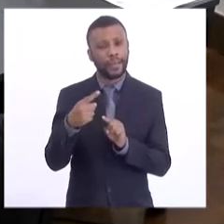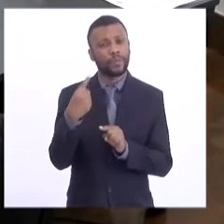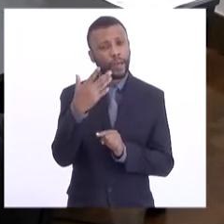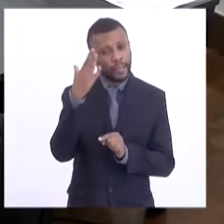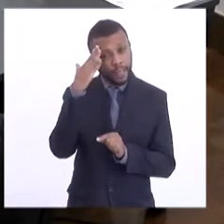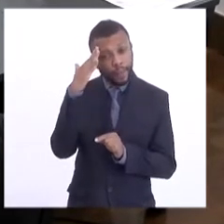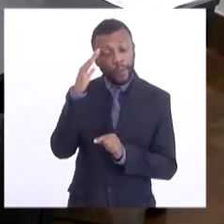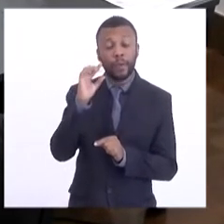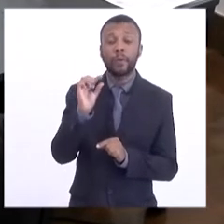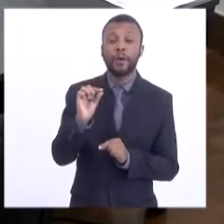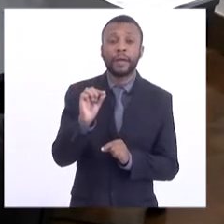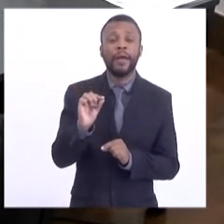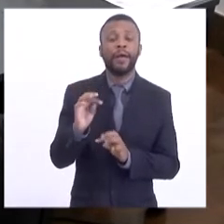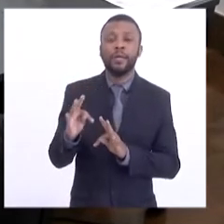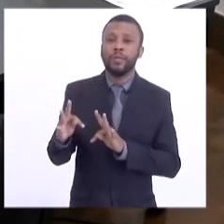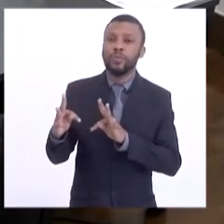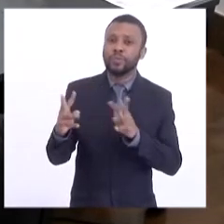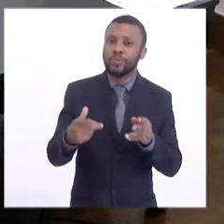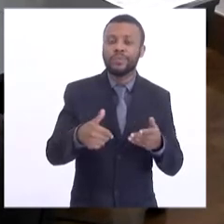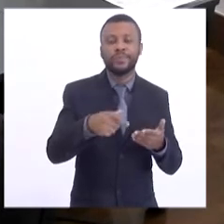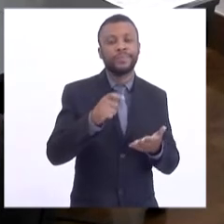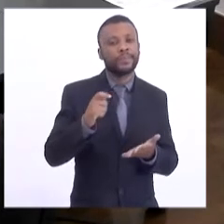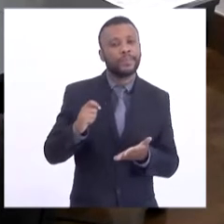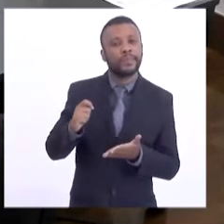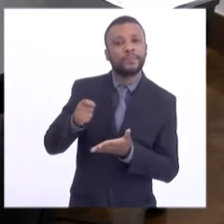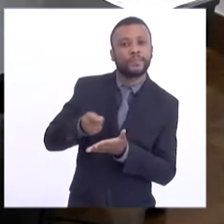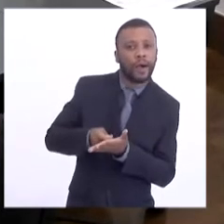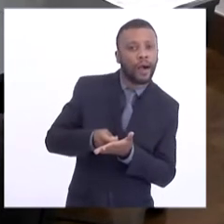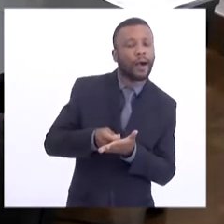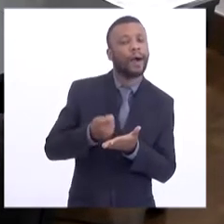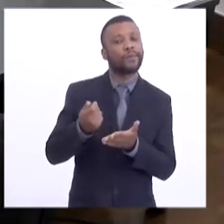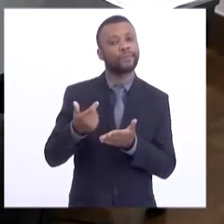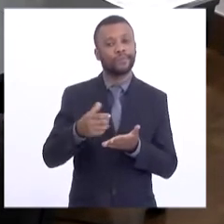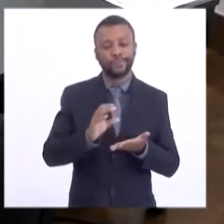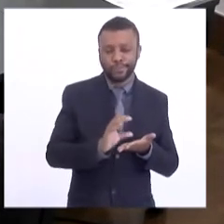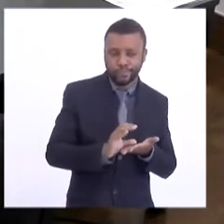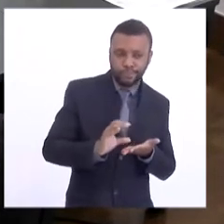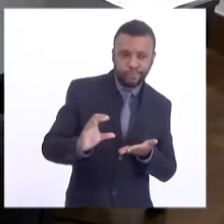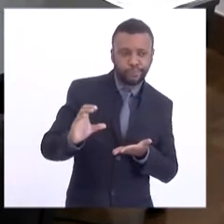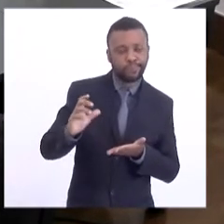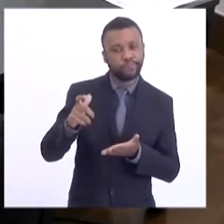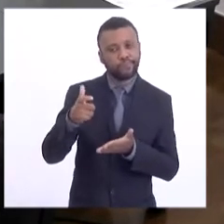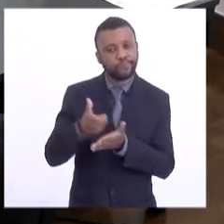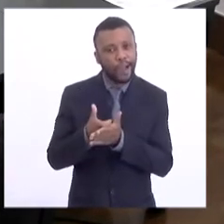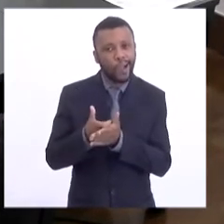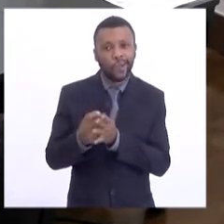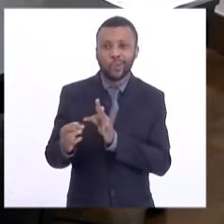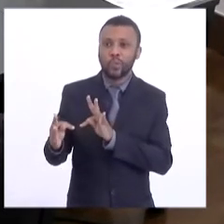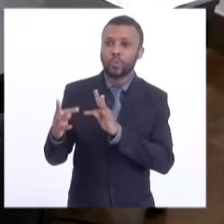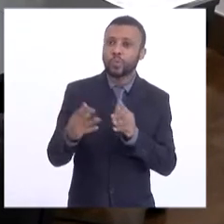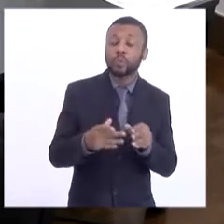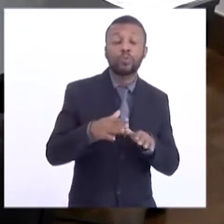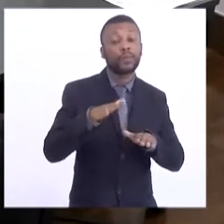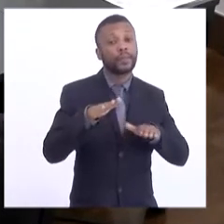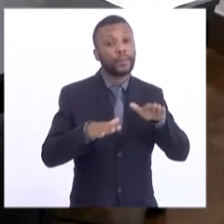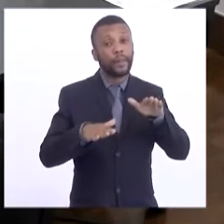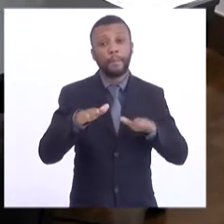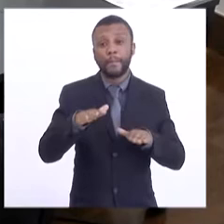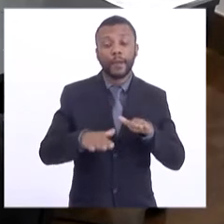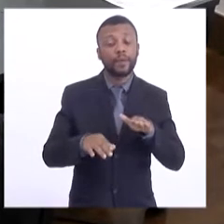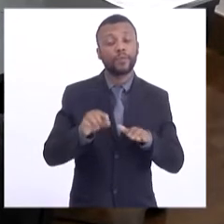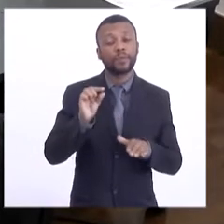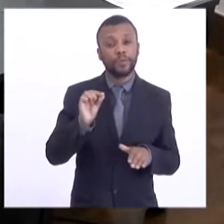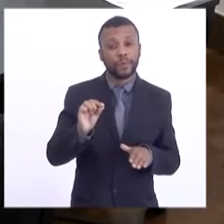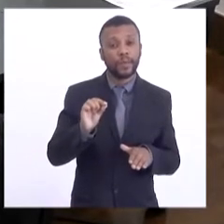tudo o que vai ser pago o empenhado é liquidado pagando tudo depende de quem lá na